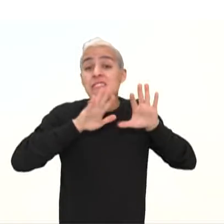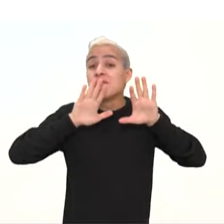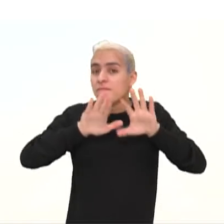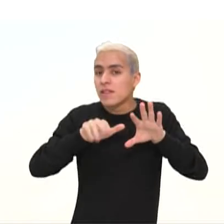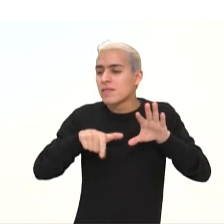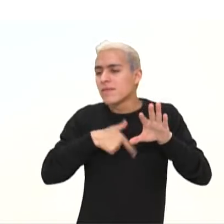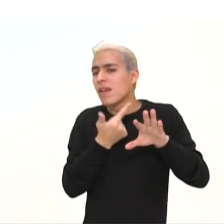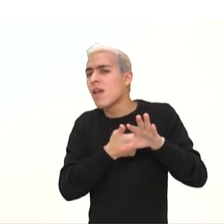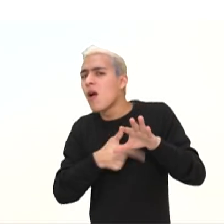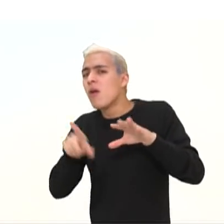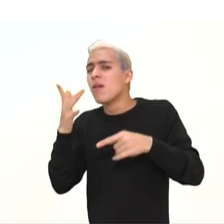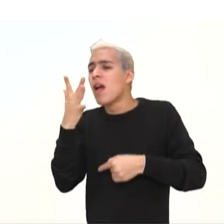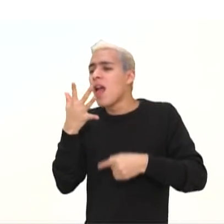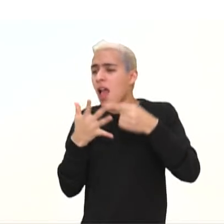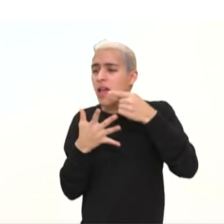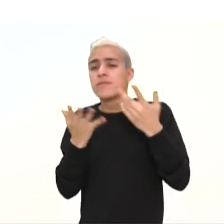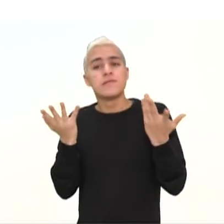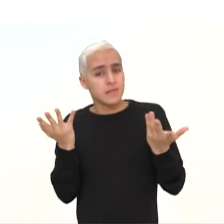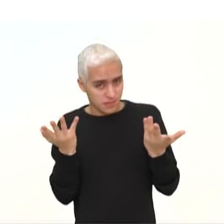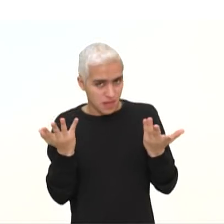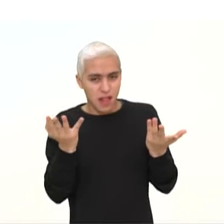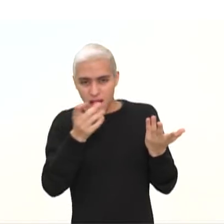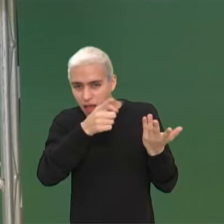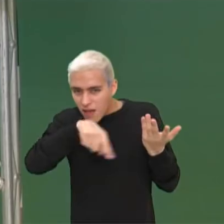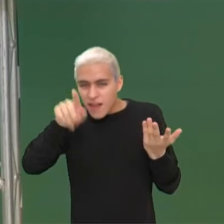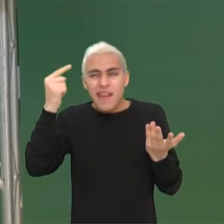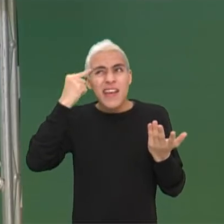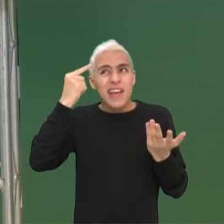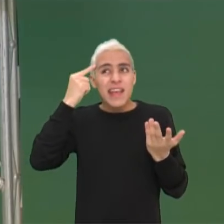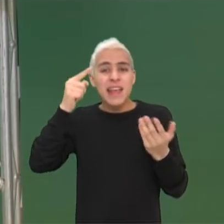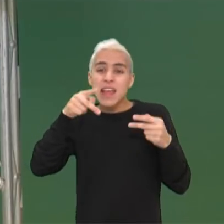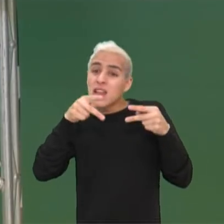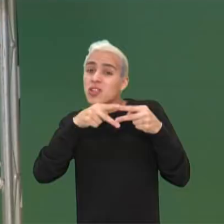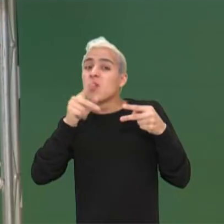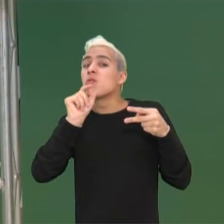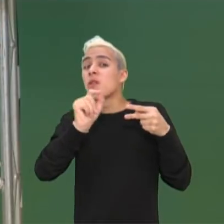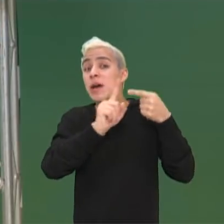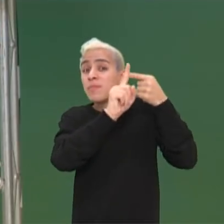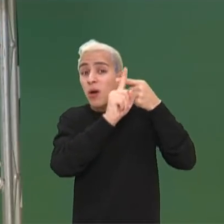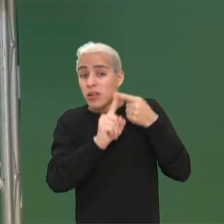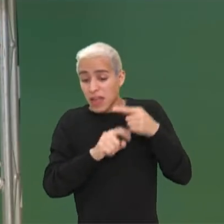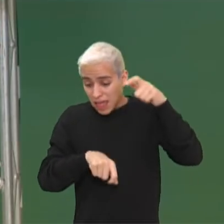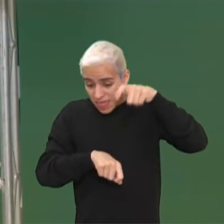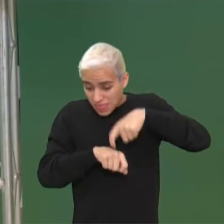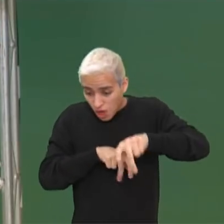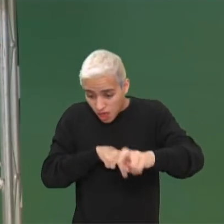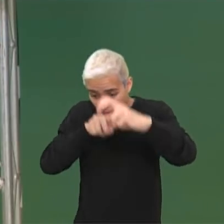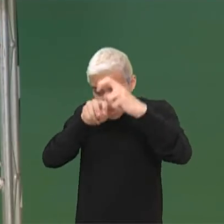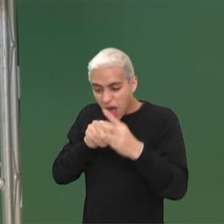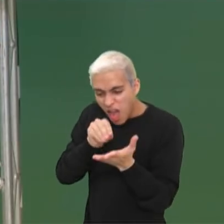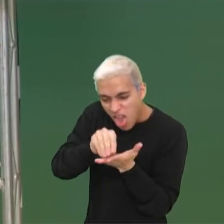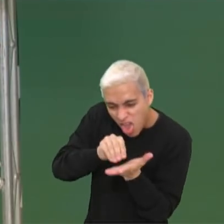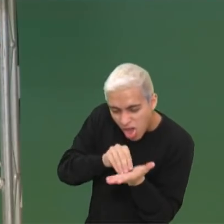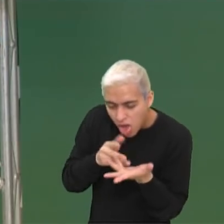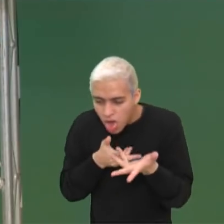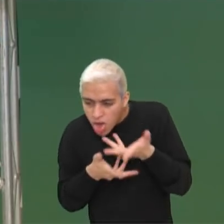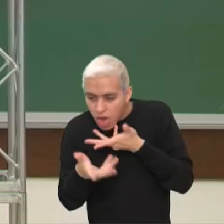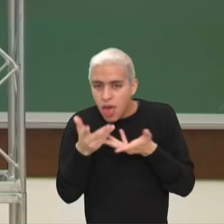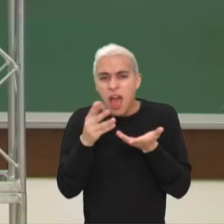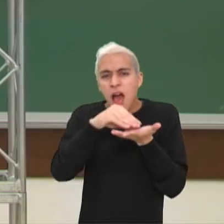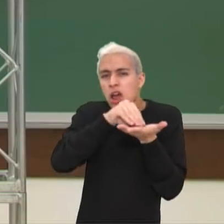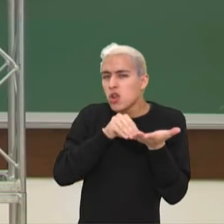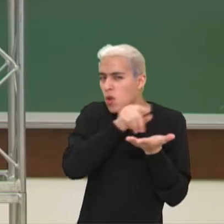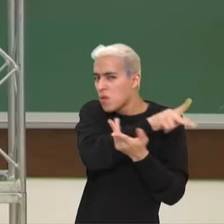existem muitos outros. Por isso, agora vamos pensar em mais 2 benefícios que temos quando praticamos os jogos de tabuleiro. Anote tudo em